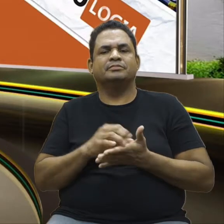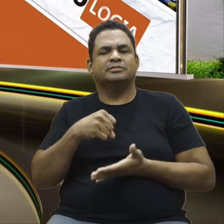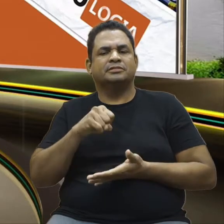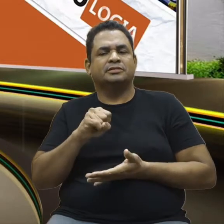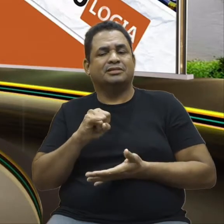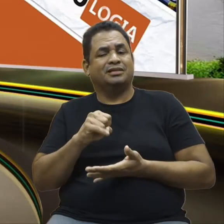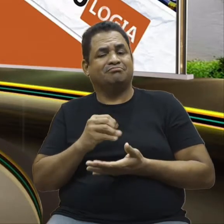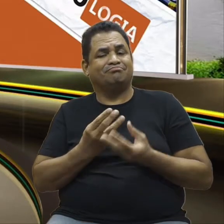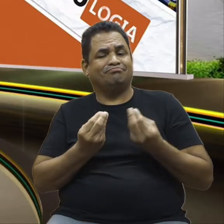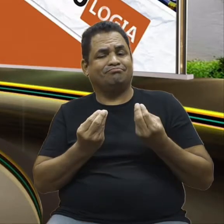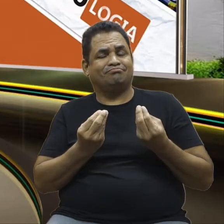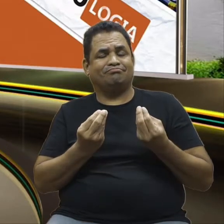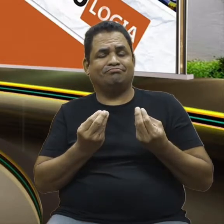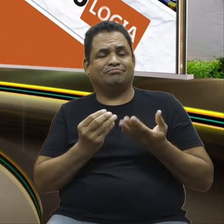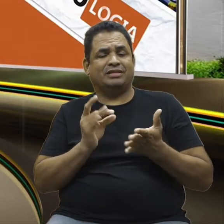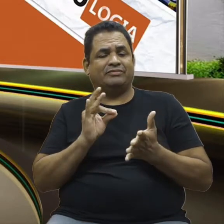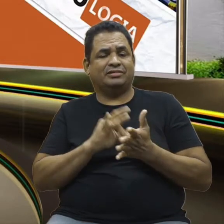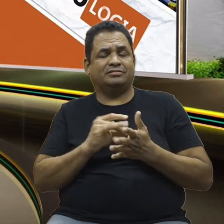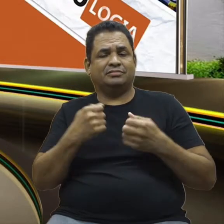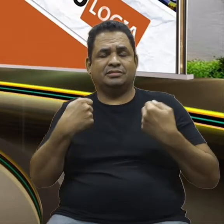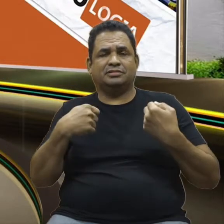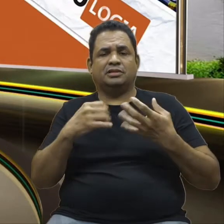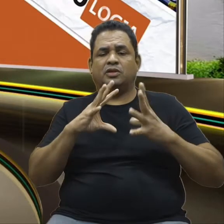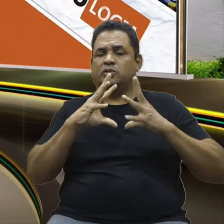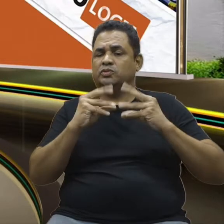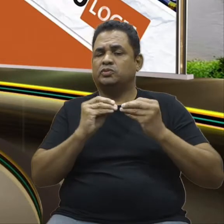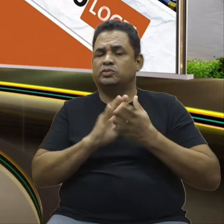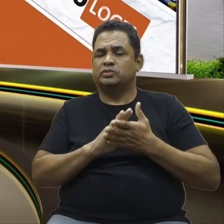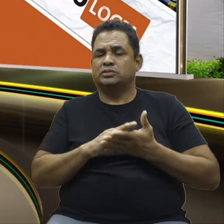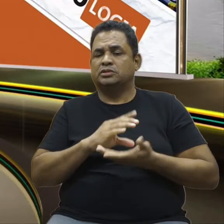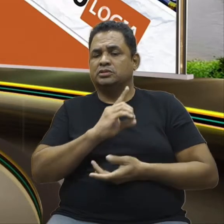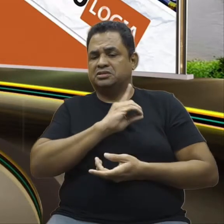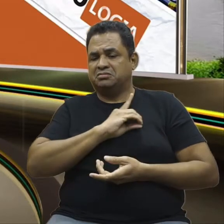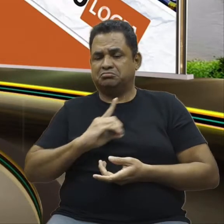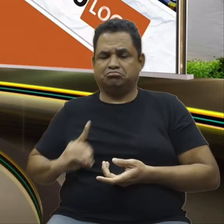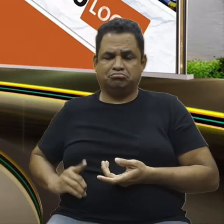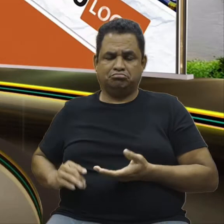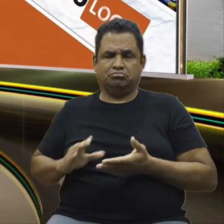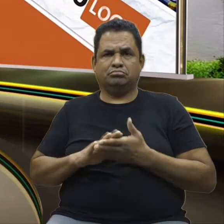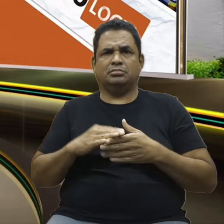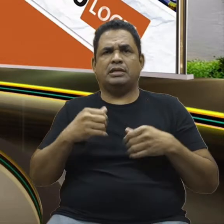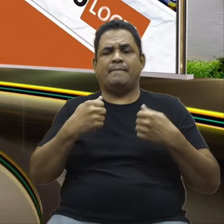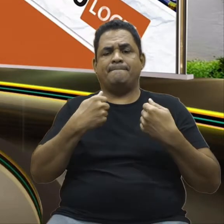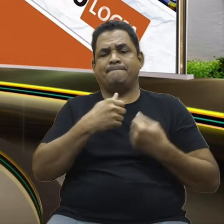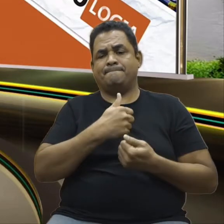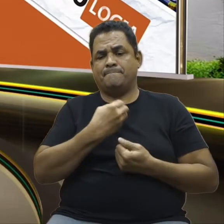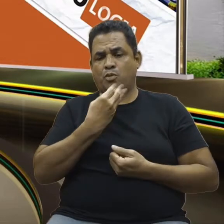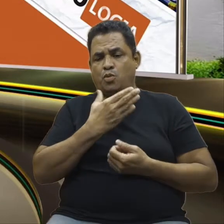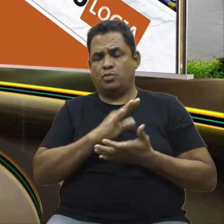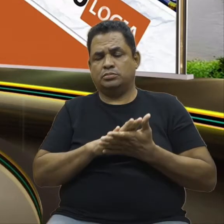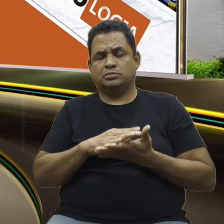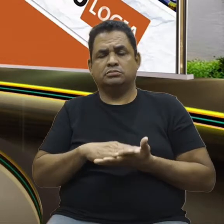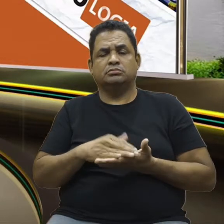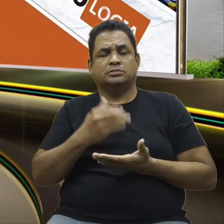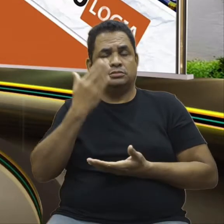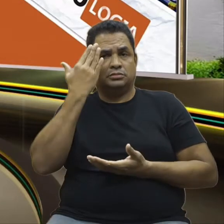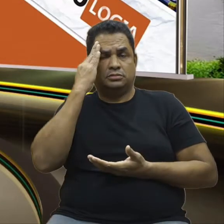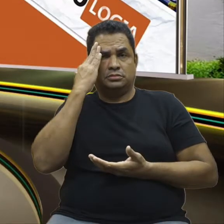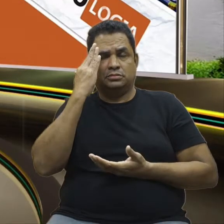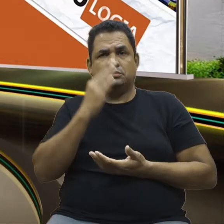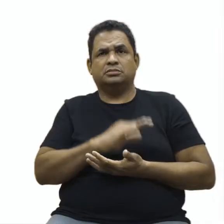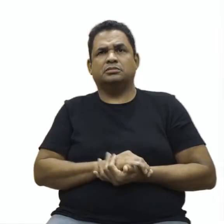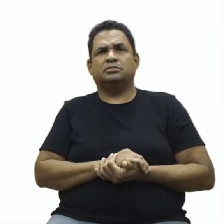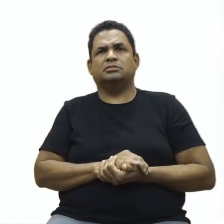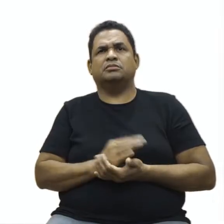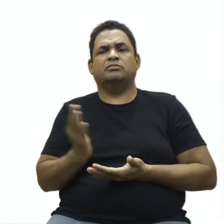né? Se realmente precisava tudo isso. Mas é bom que a gente pelo menos entenda para a gente poder discordar lá na frente, né? Vamos aqui